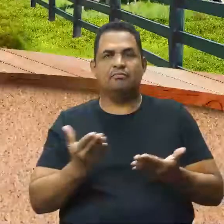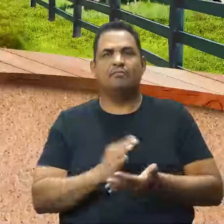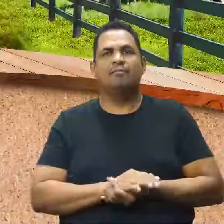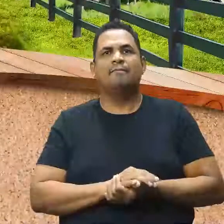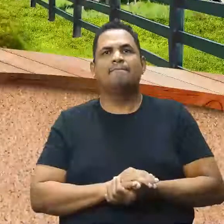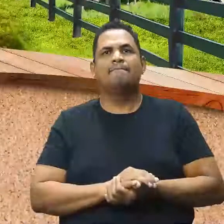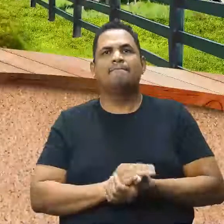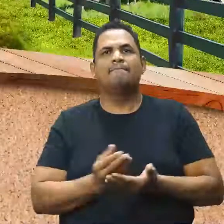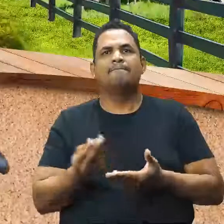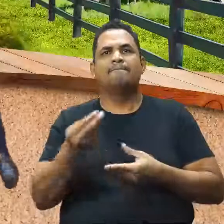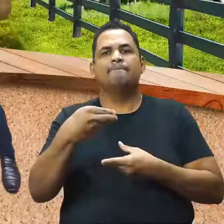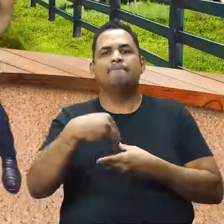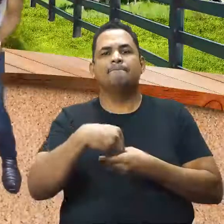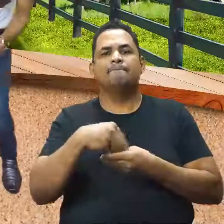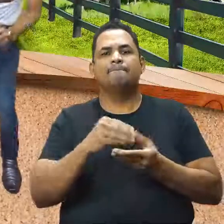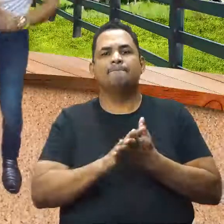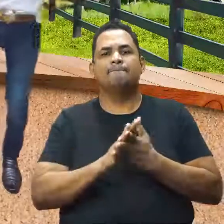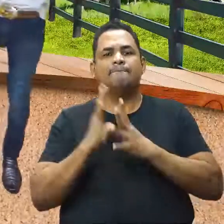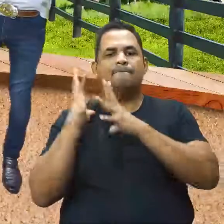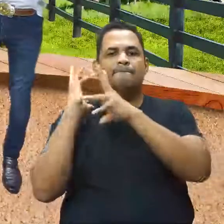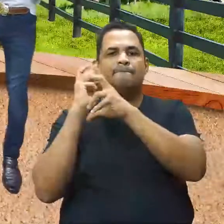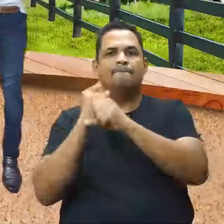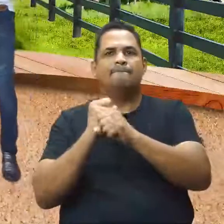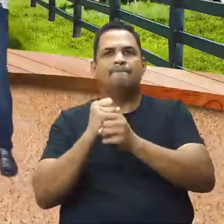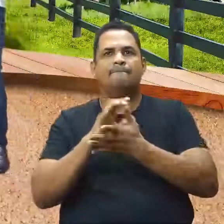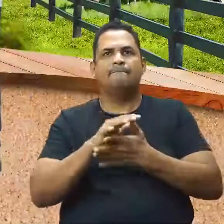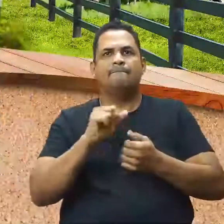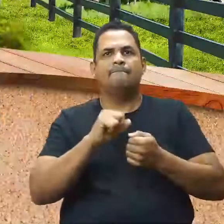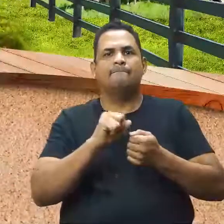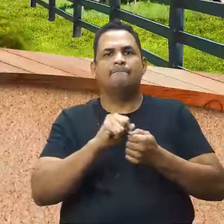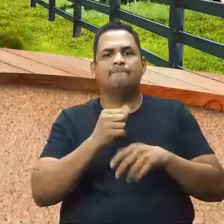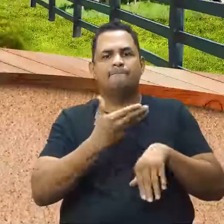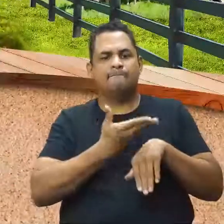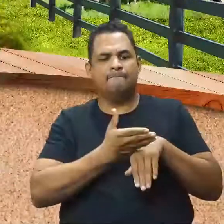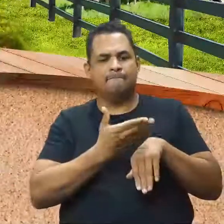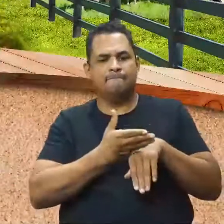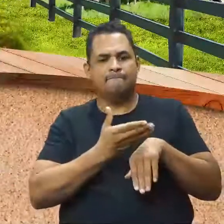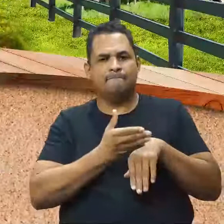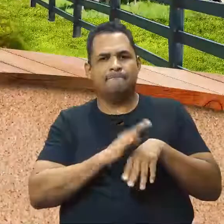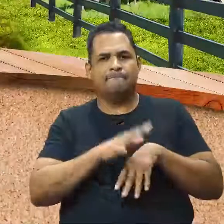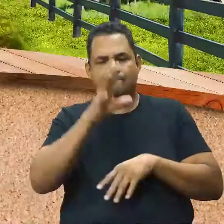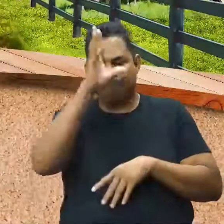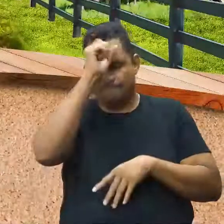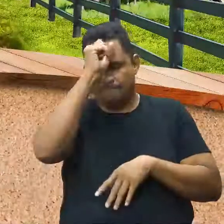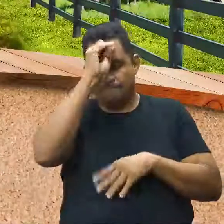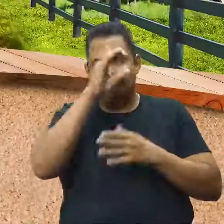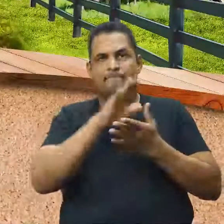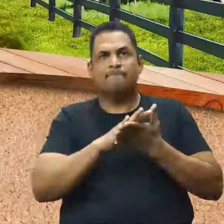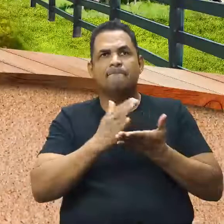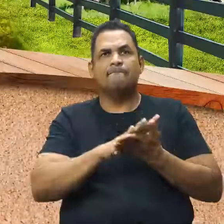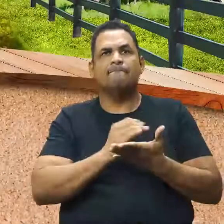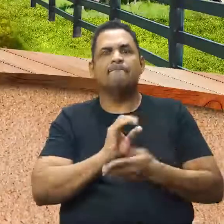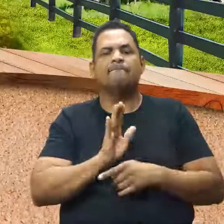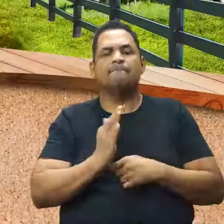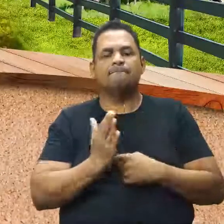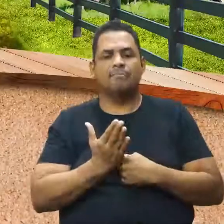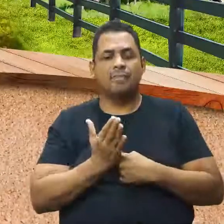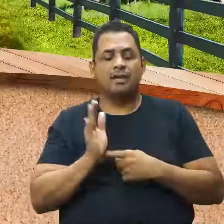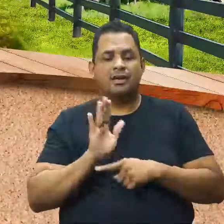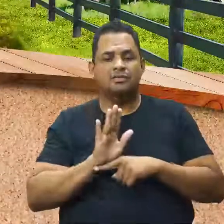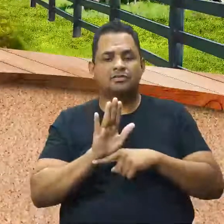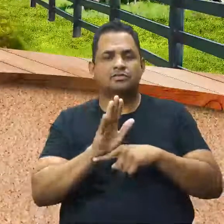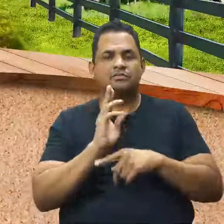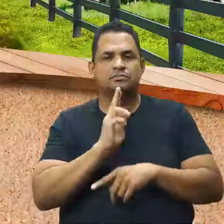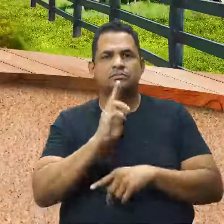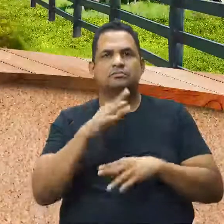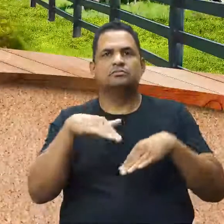aí, dentro da nossa revisão, vamos fazer uns exercícios de fixação para auxiliar nesse processo. E assim